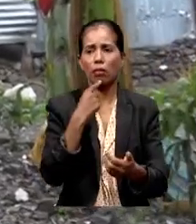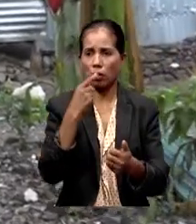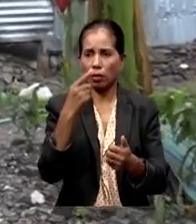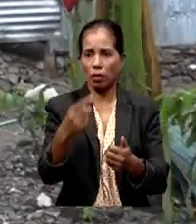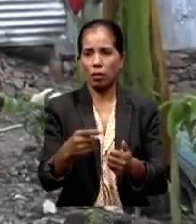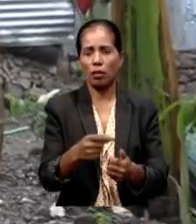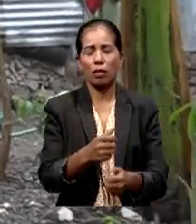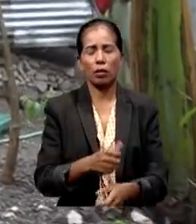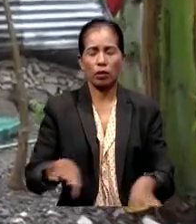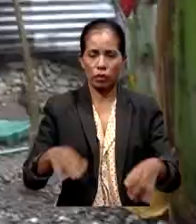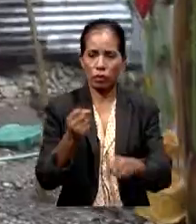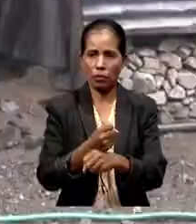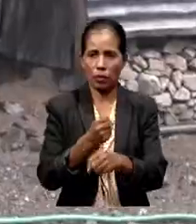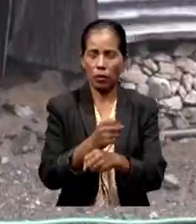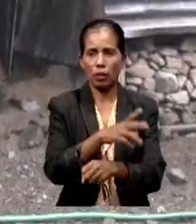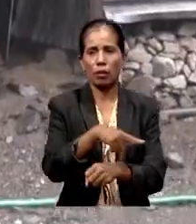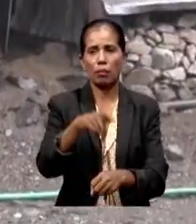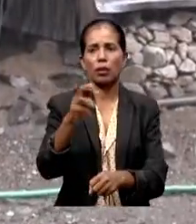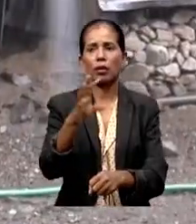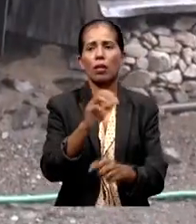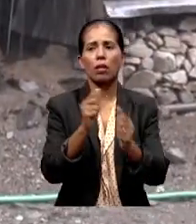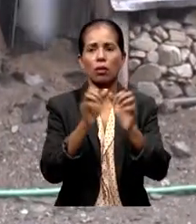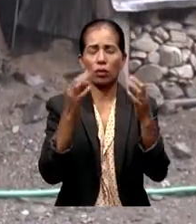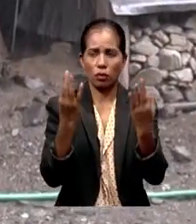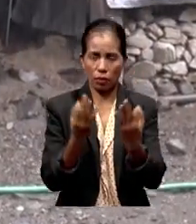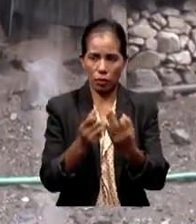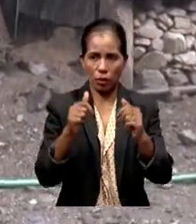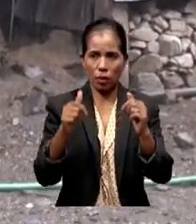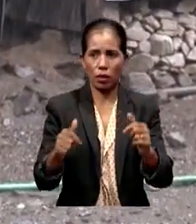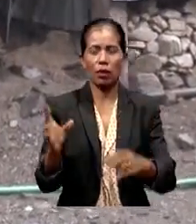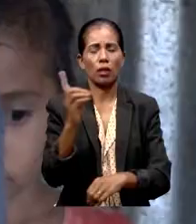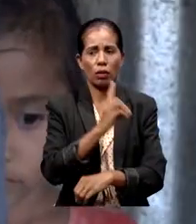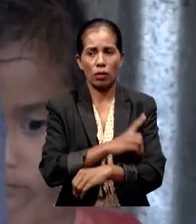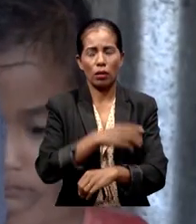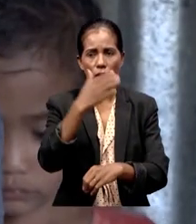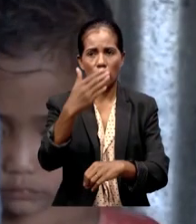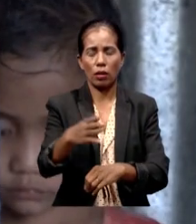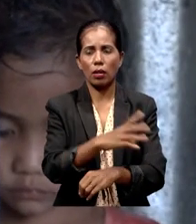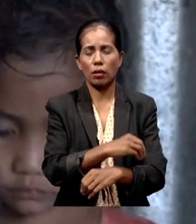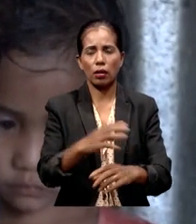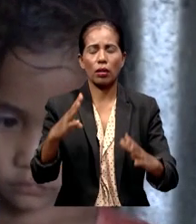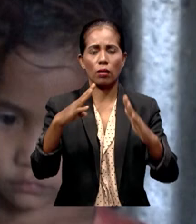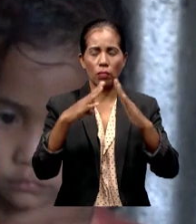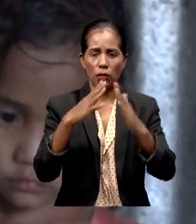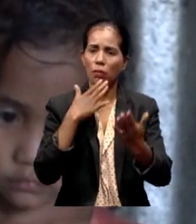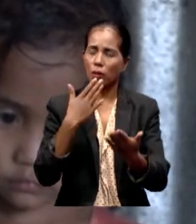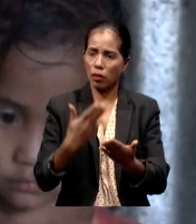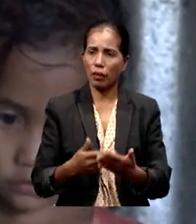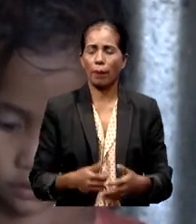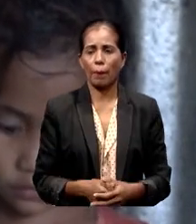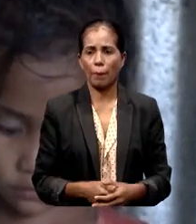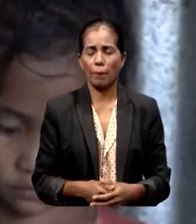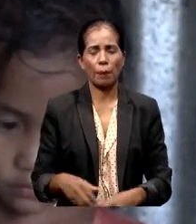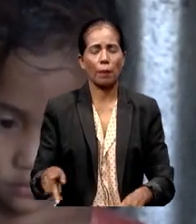nia parte se esforço atu Patricia ho nia família ida ne ia lorong rumah bele hamahan an ia fating nebe digno publica